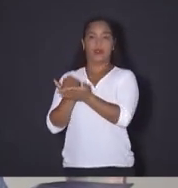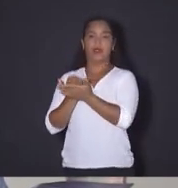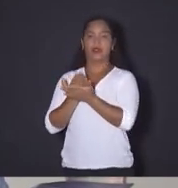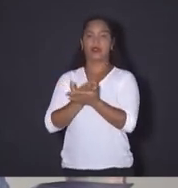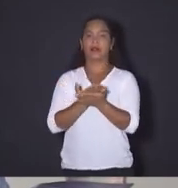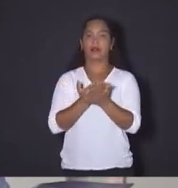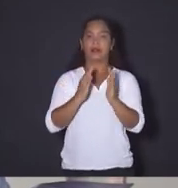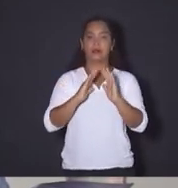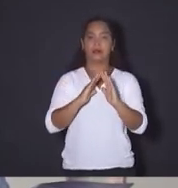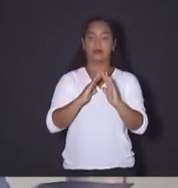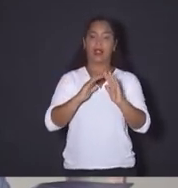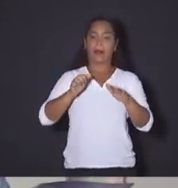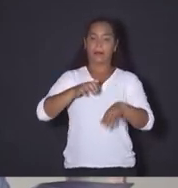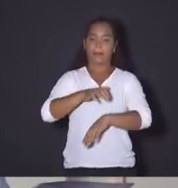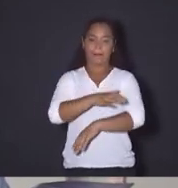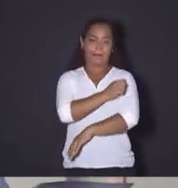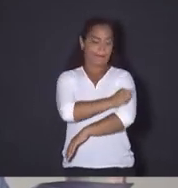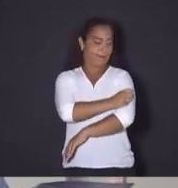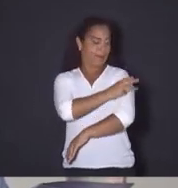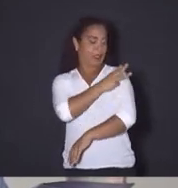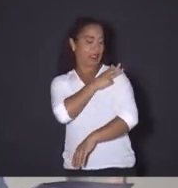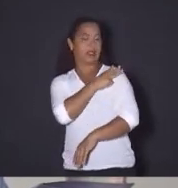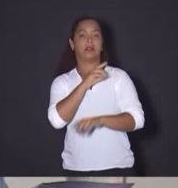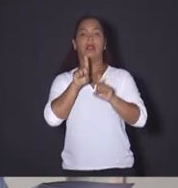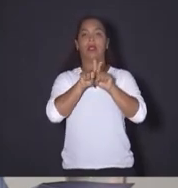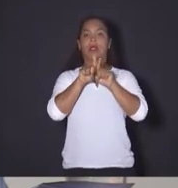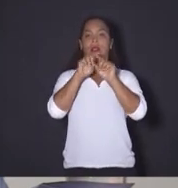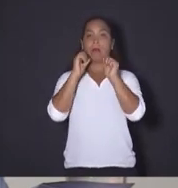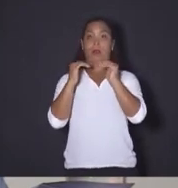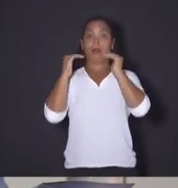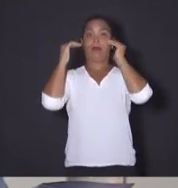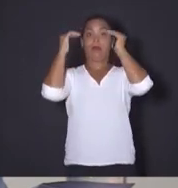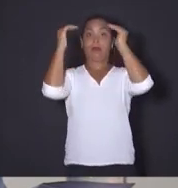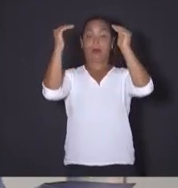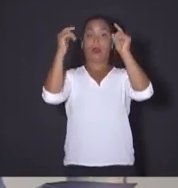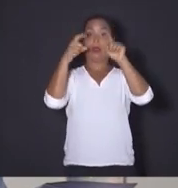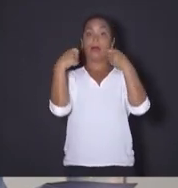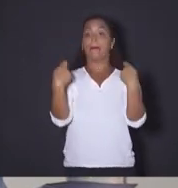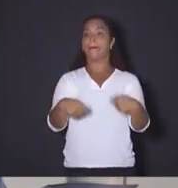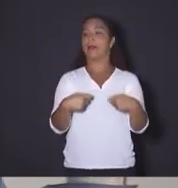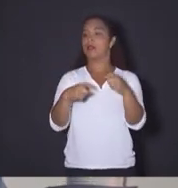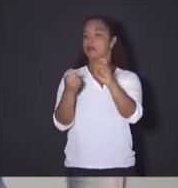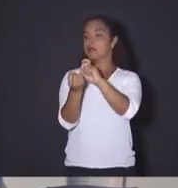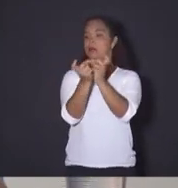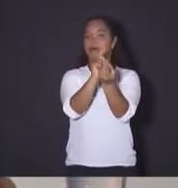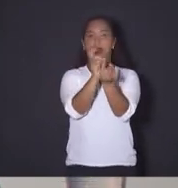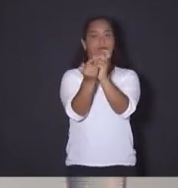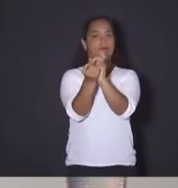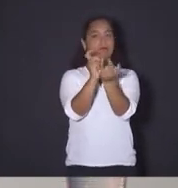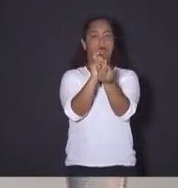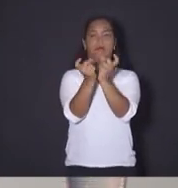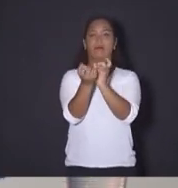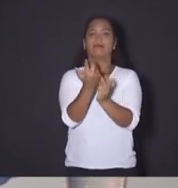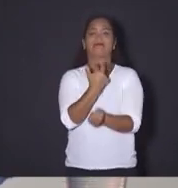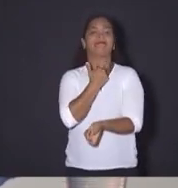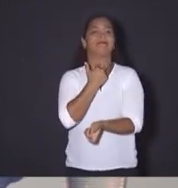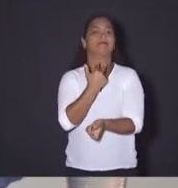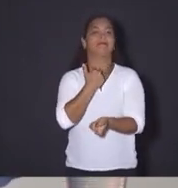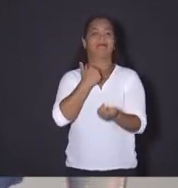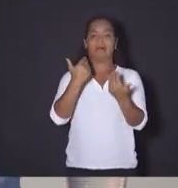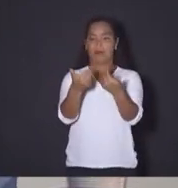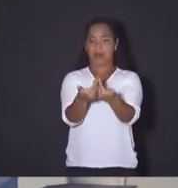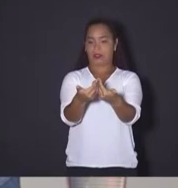educação básica e de educação superior uma grande articulação não é mais possível manter à distância